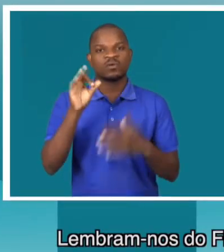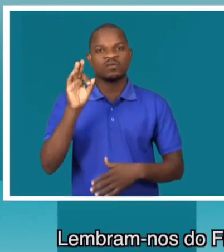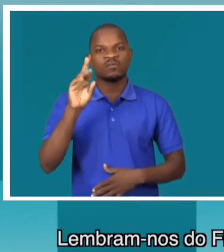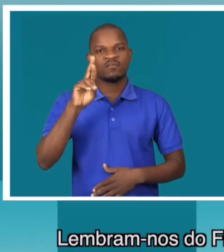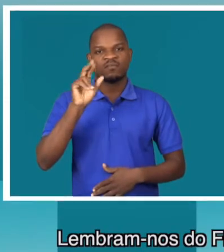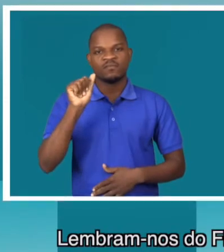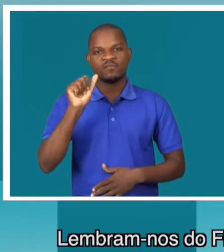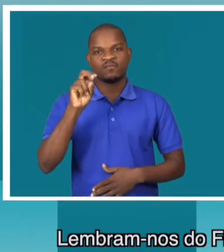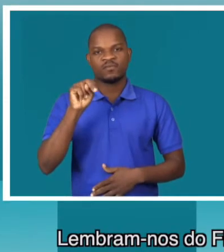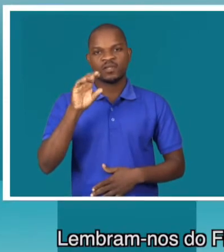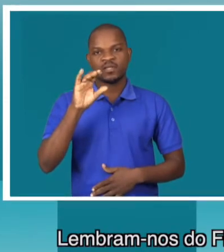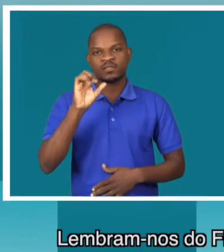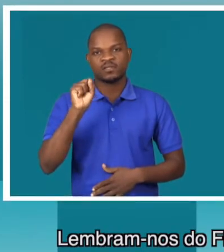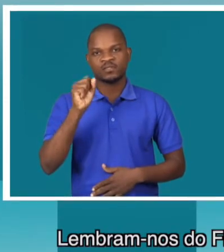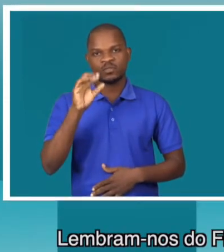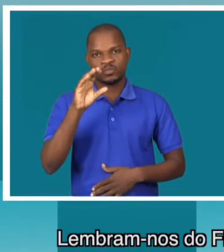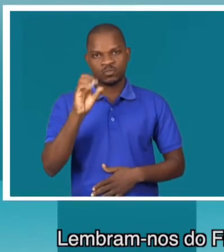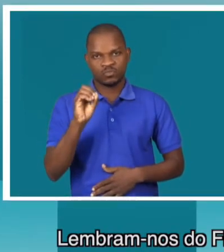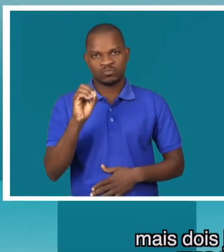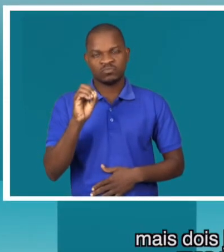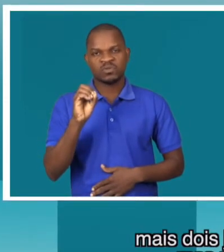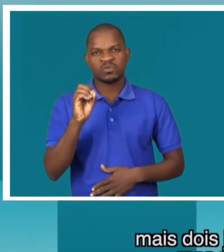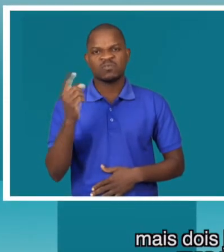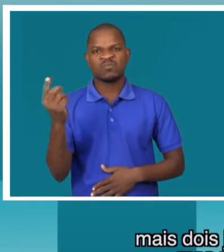vem da Madeira,